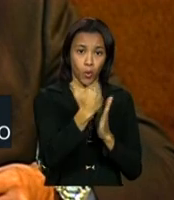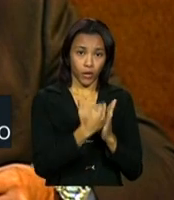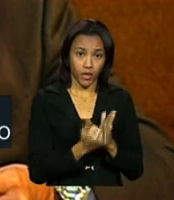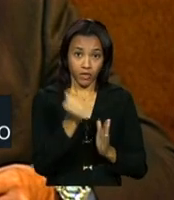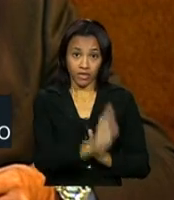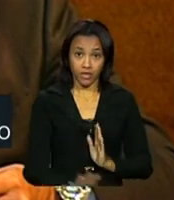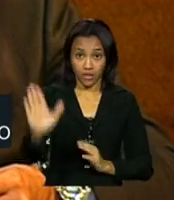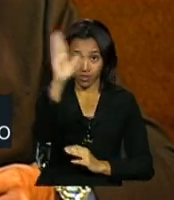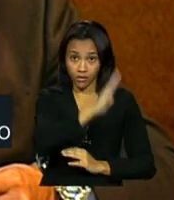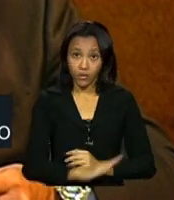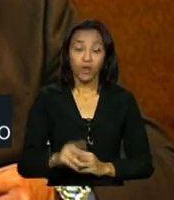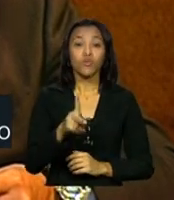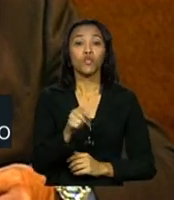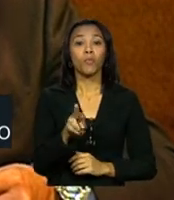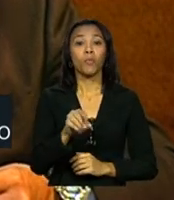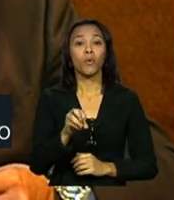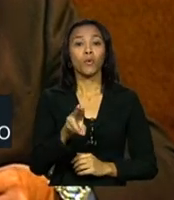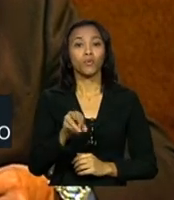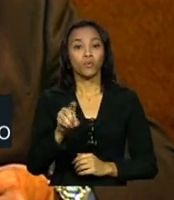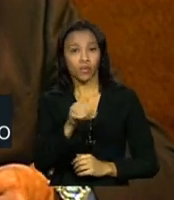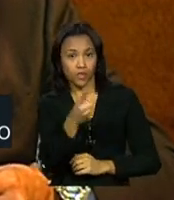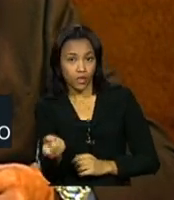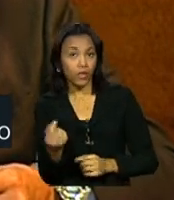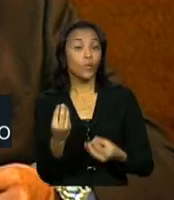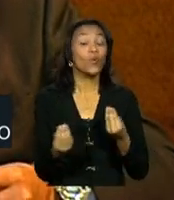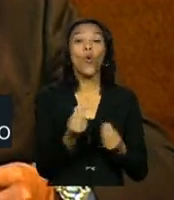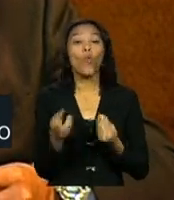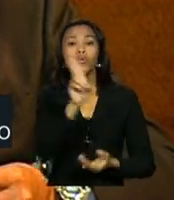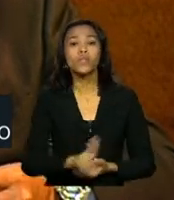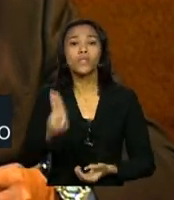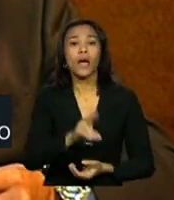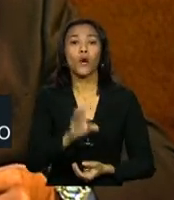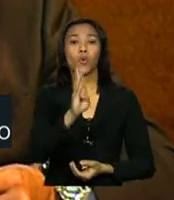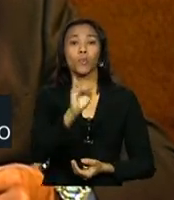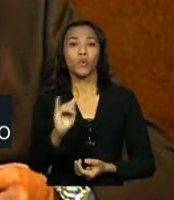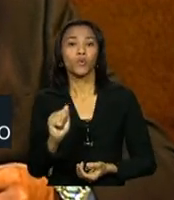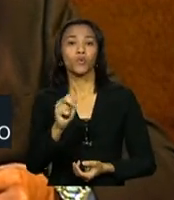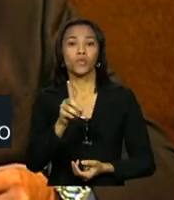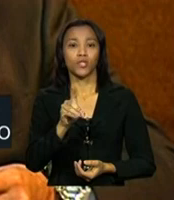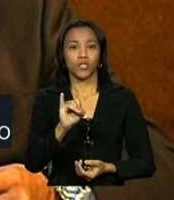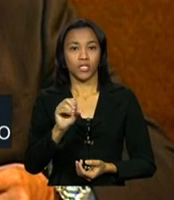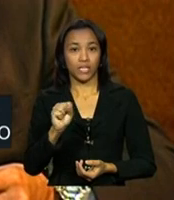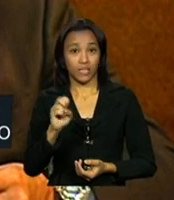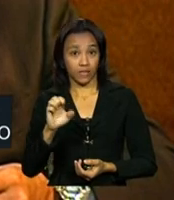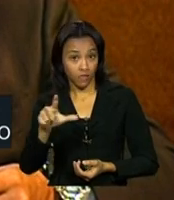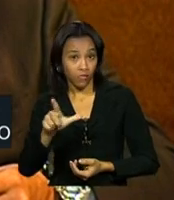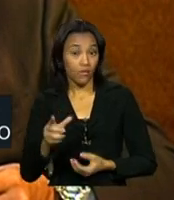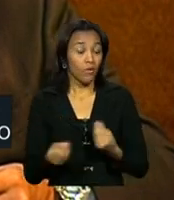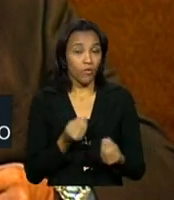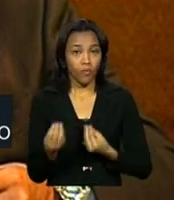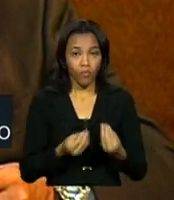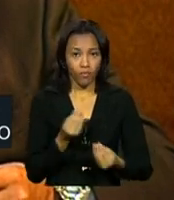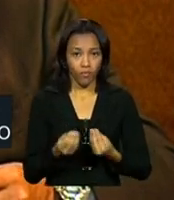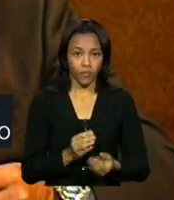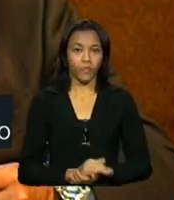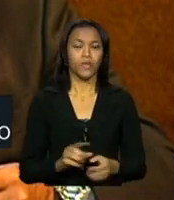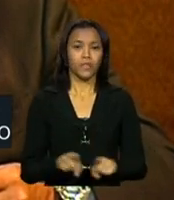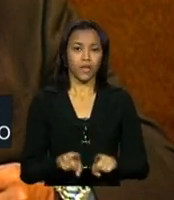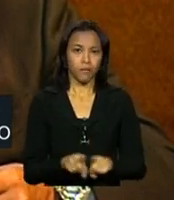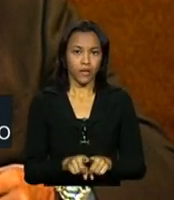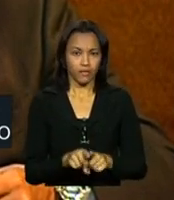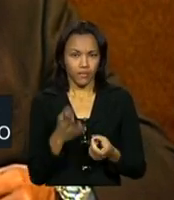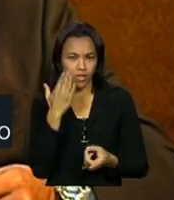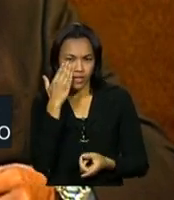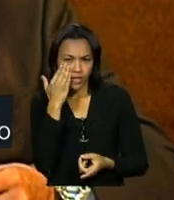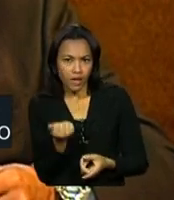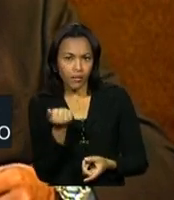produção eh e uso do biodísel e a implementação Futura do registro eletrónico da